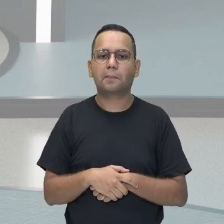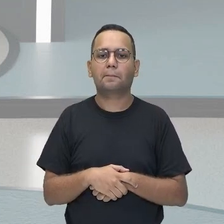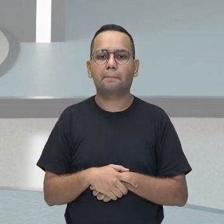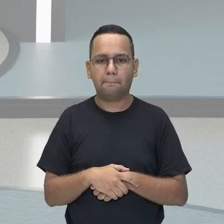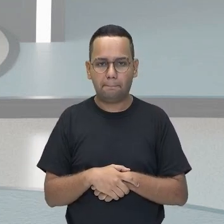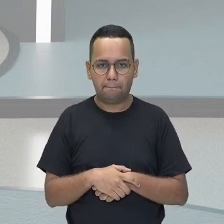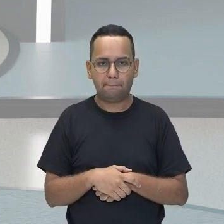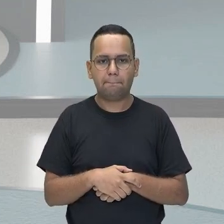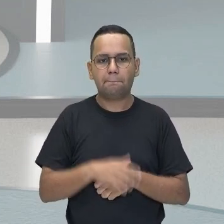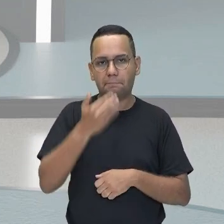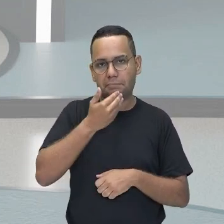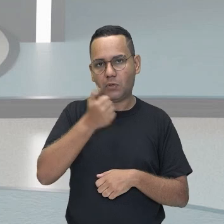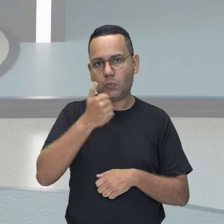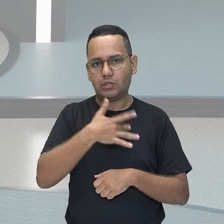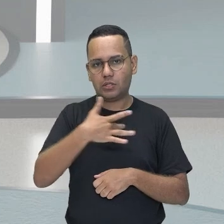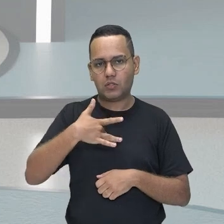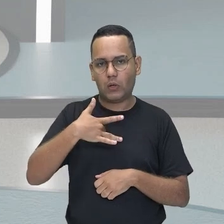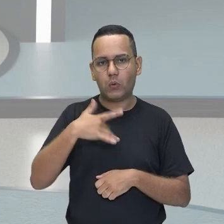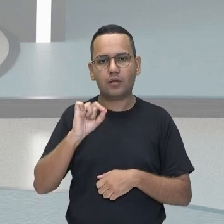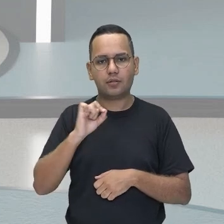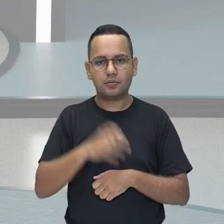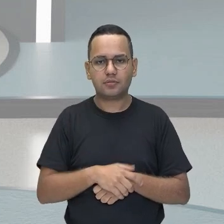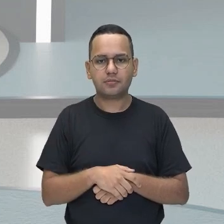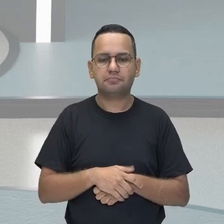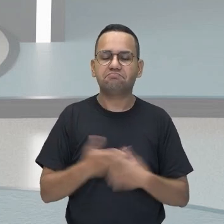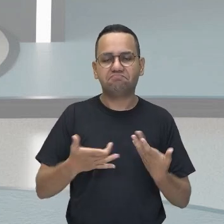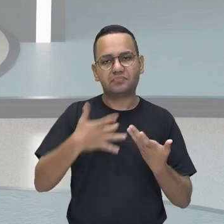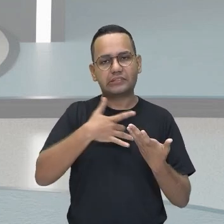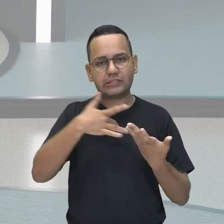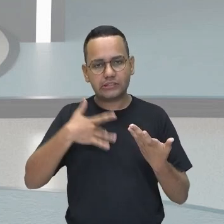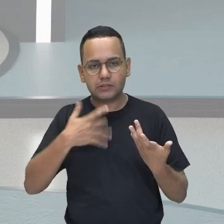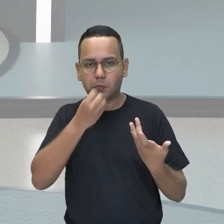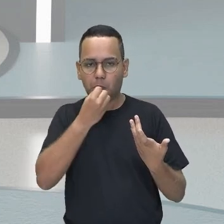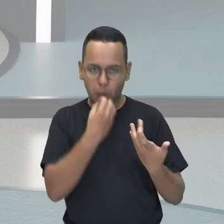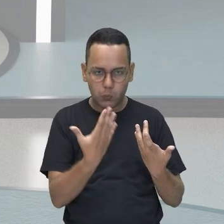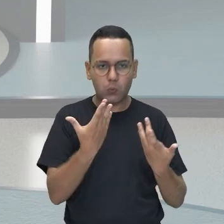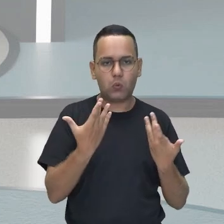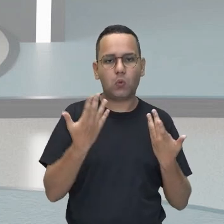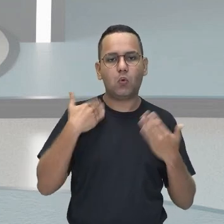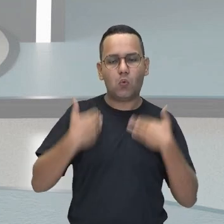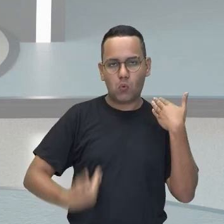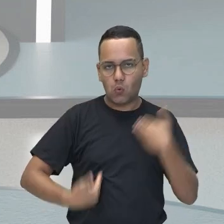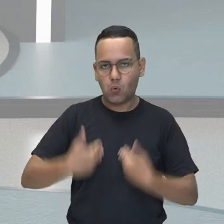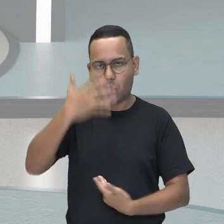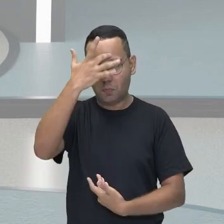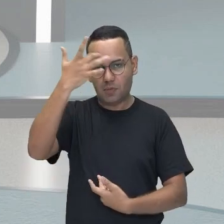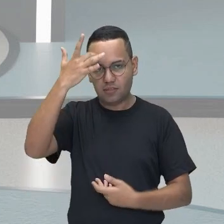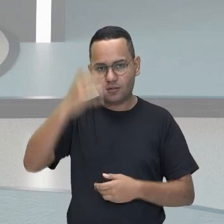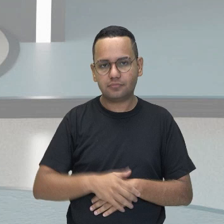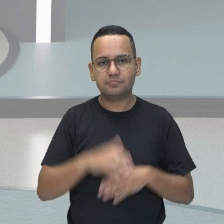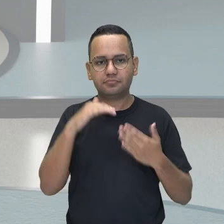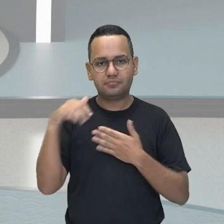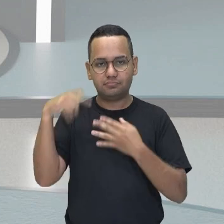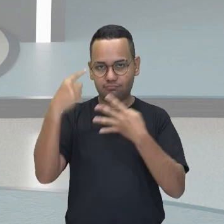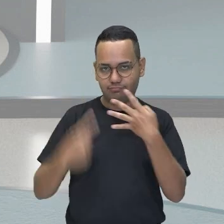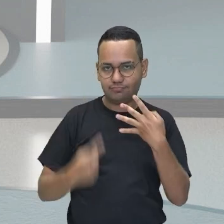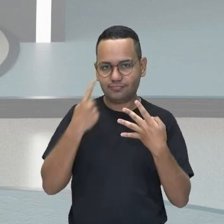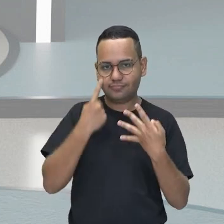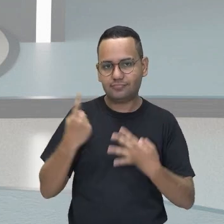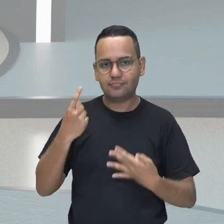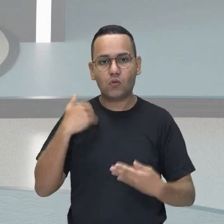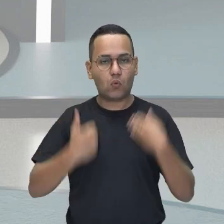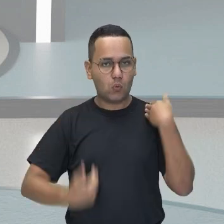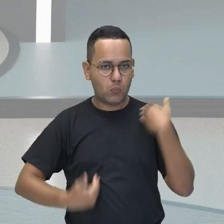saúde. E aí ele vai estar relacionado ao bem-estar físico, mental e social. Nós tratamos sobre alguns tipos de higiene, olha só, a higiene corporal, a